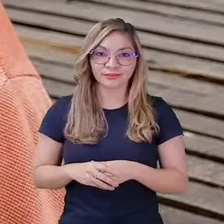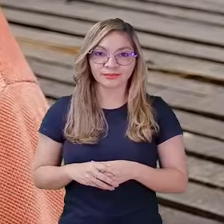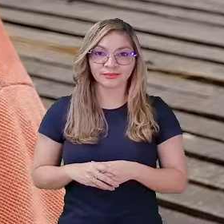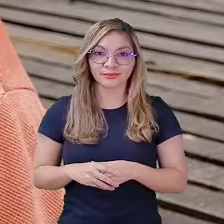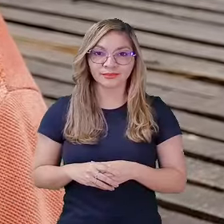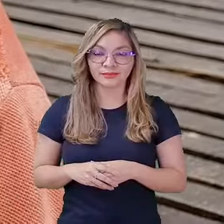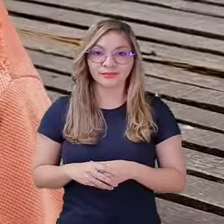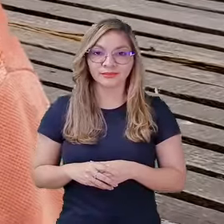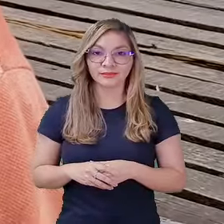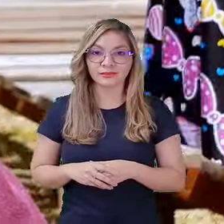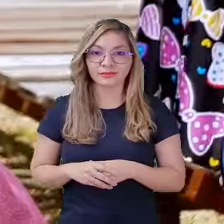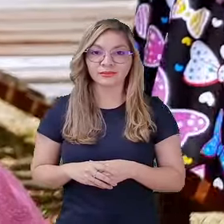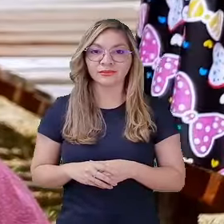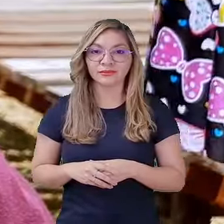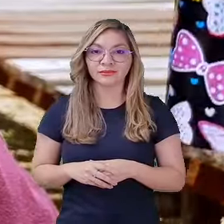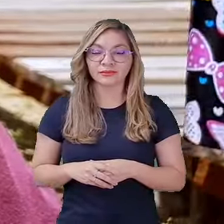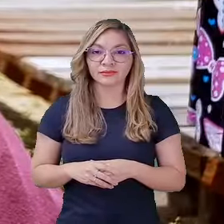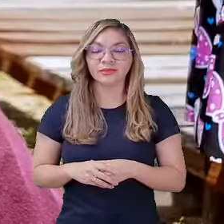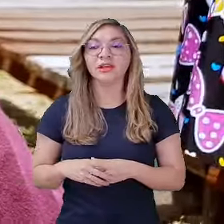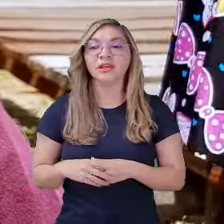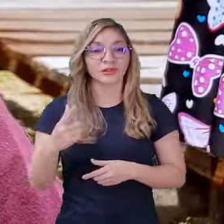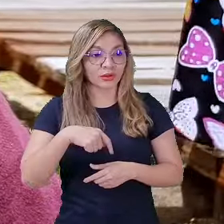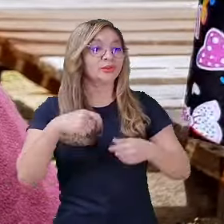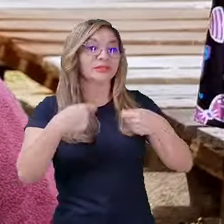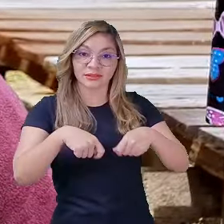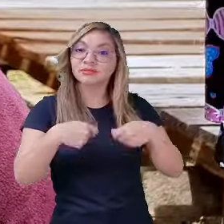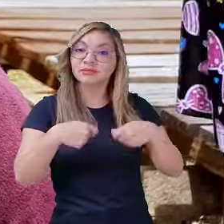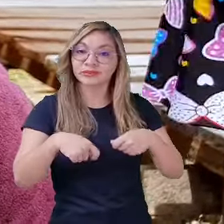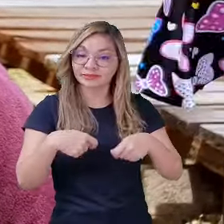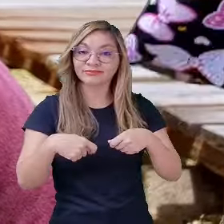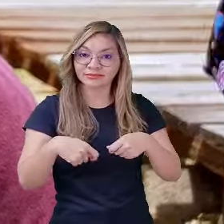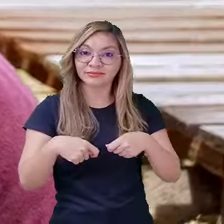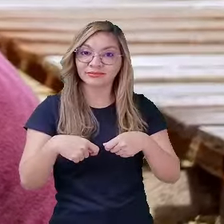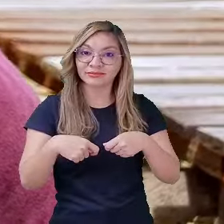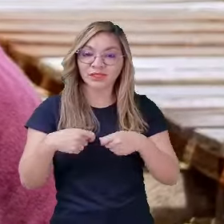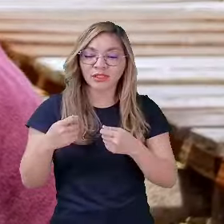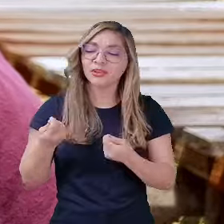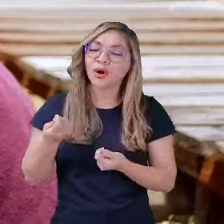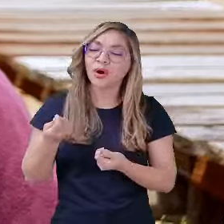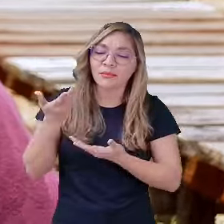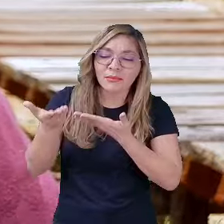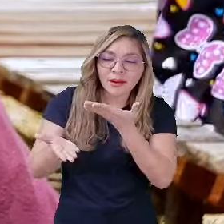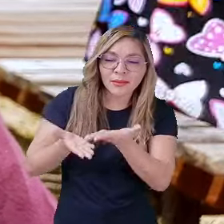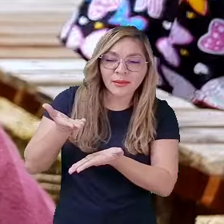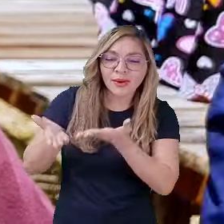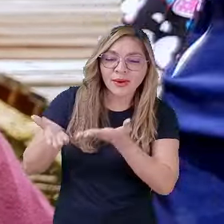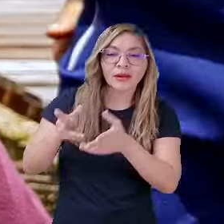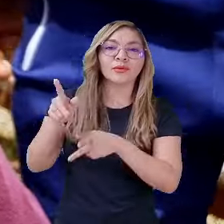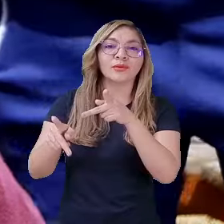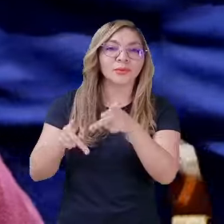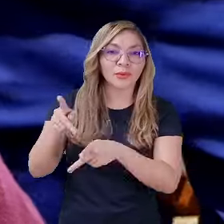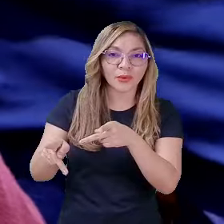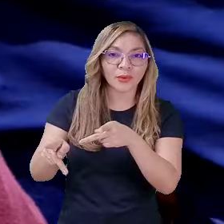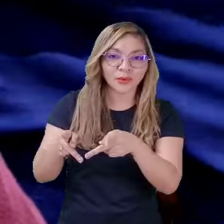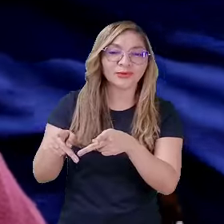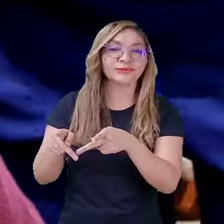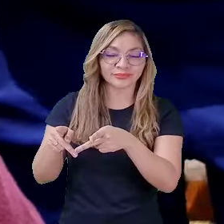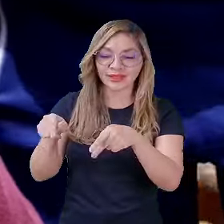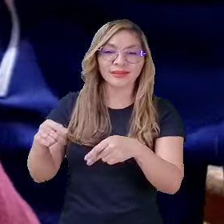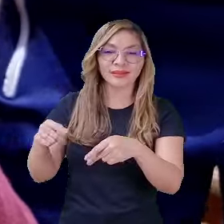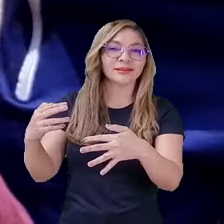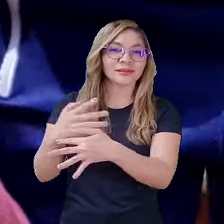gente não esperava, nem esperava. E nós necessitamos ser olhado com mais carinho, povo, bairriquense. E